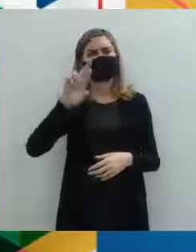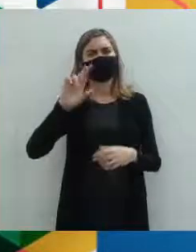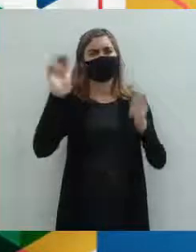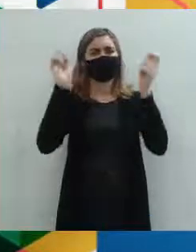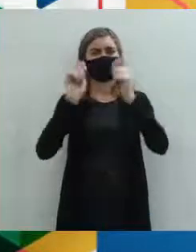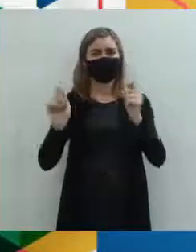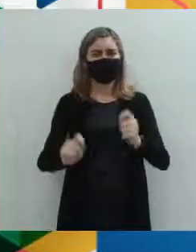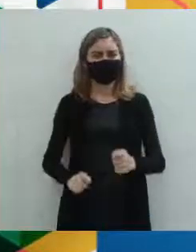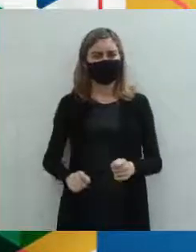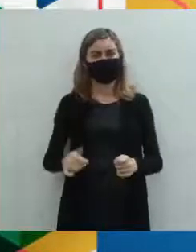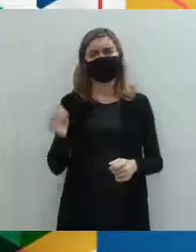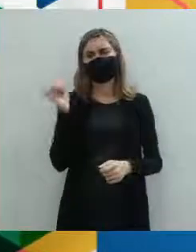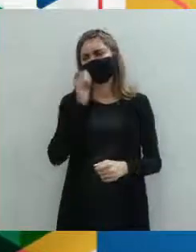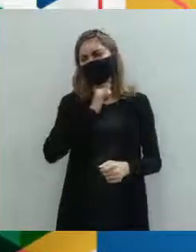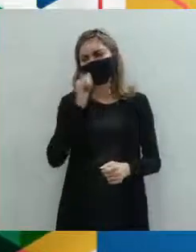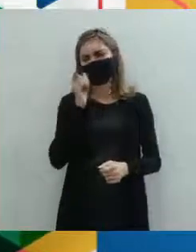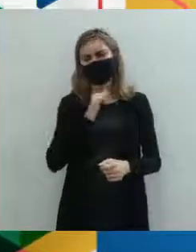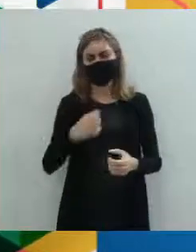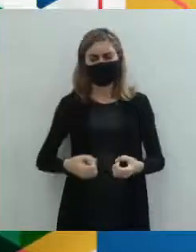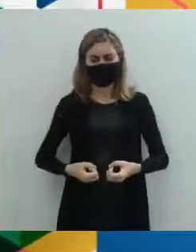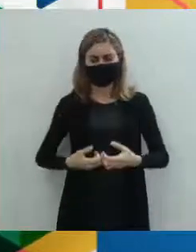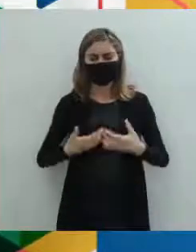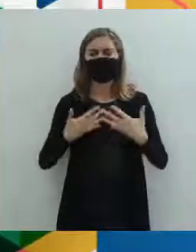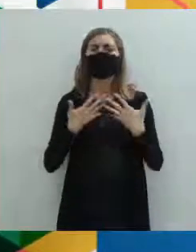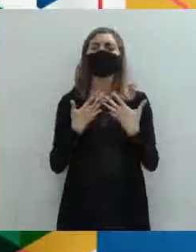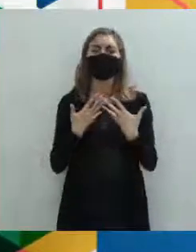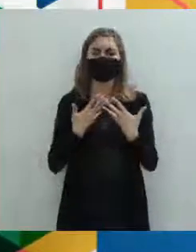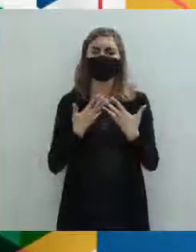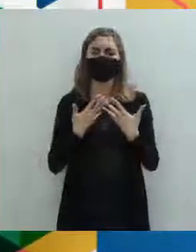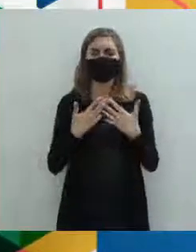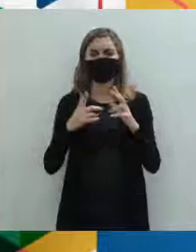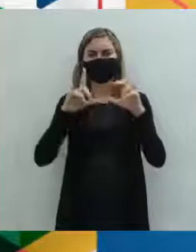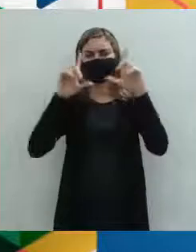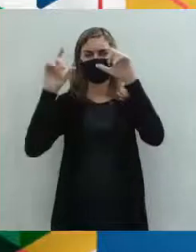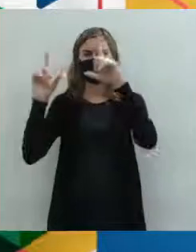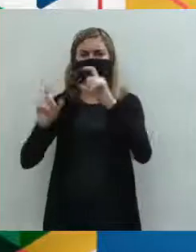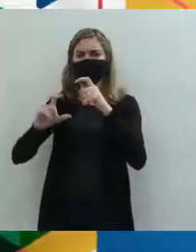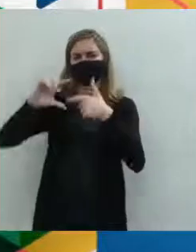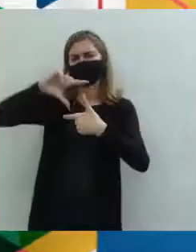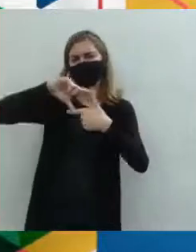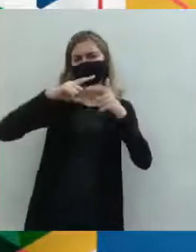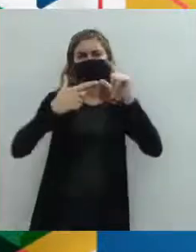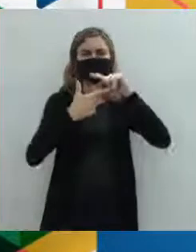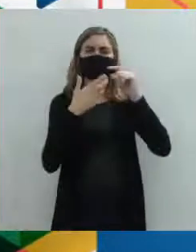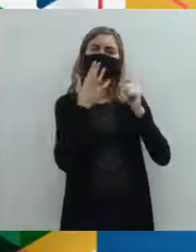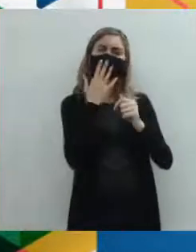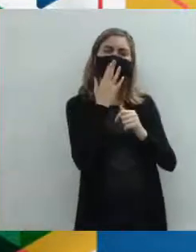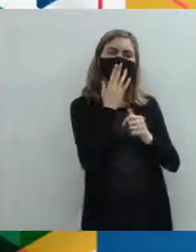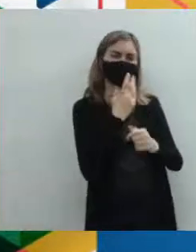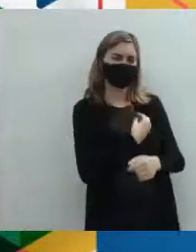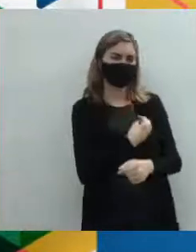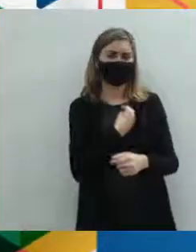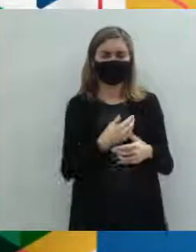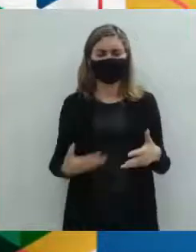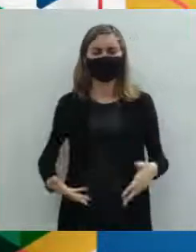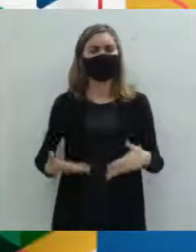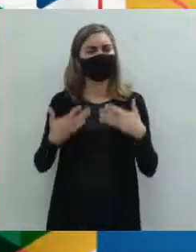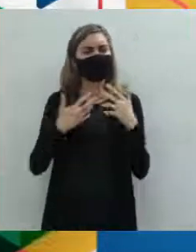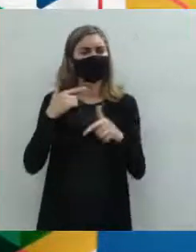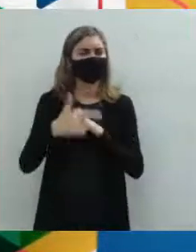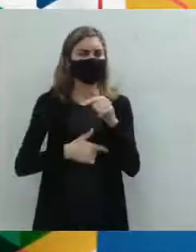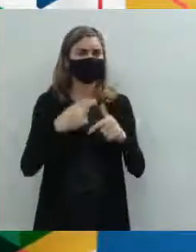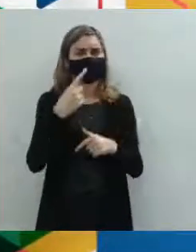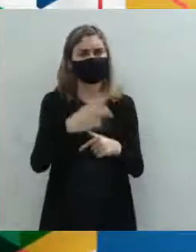design italiano, e ele se inspira pela pop art, cria retratos em formas geométricas, cheios de cor e vida. O nome do trabalho dele